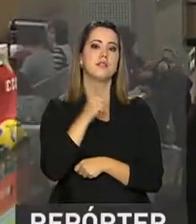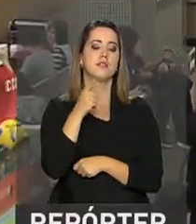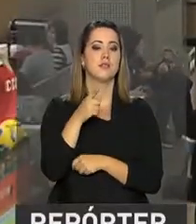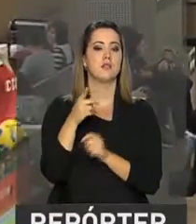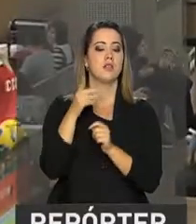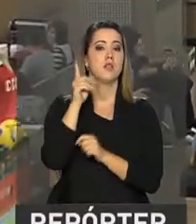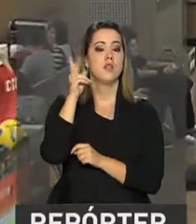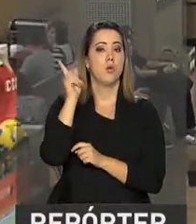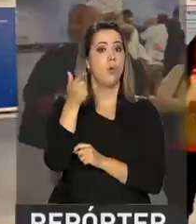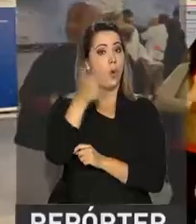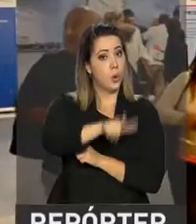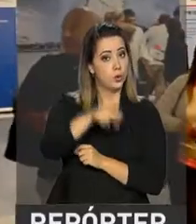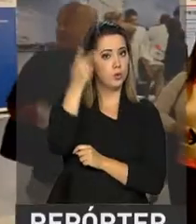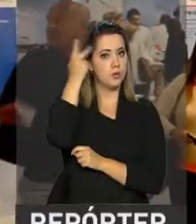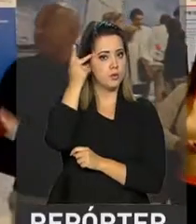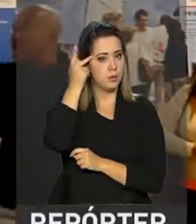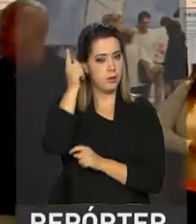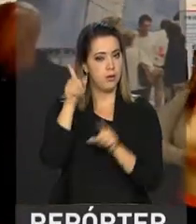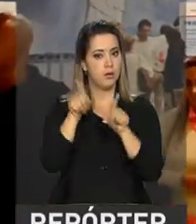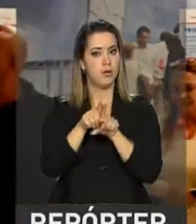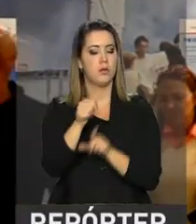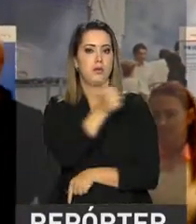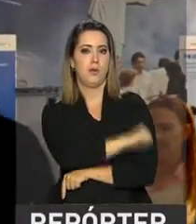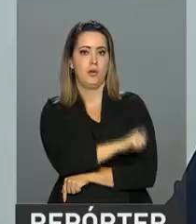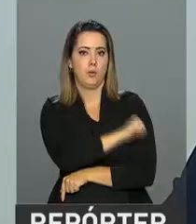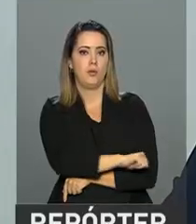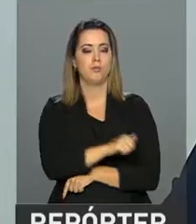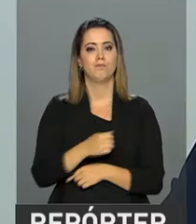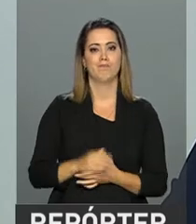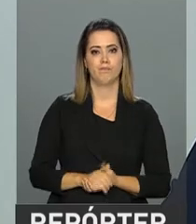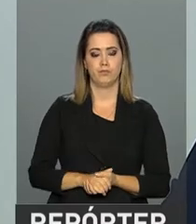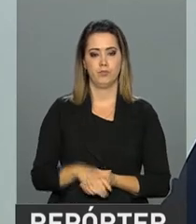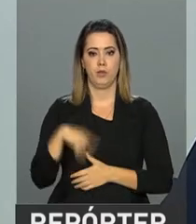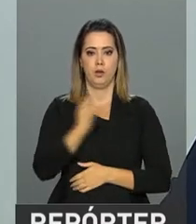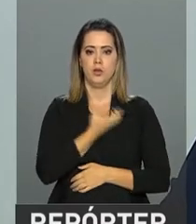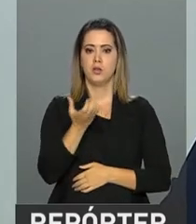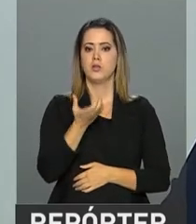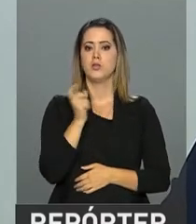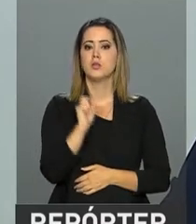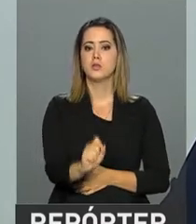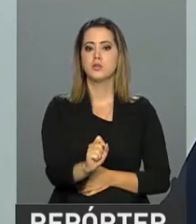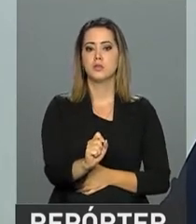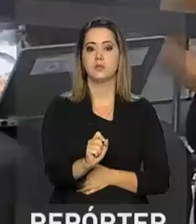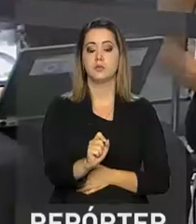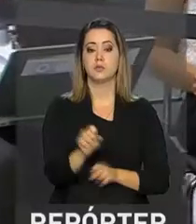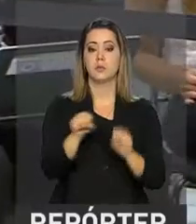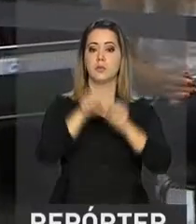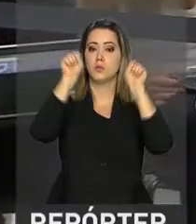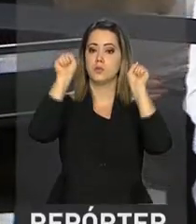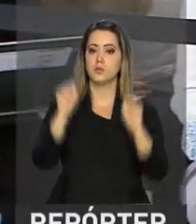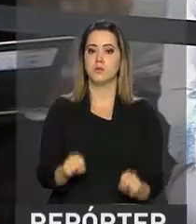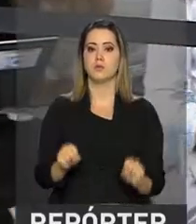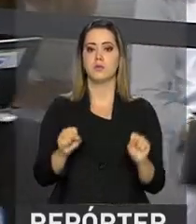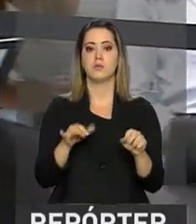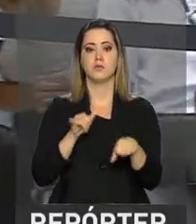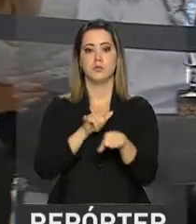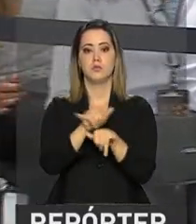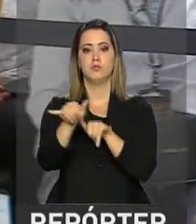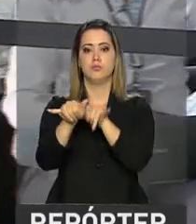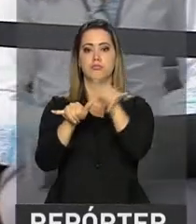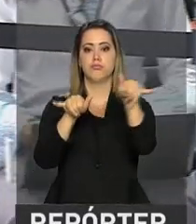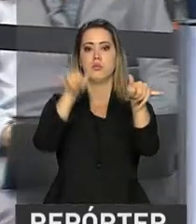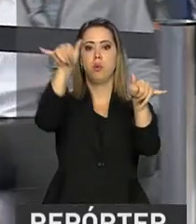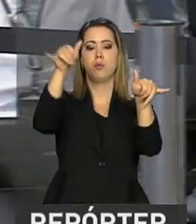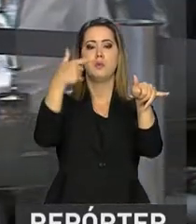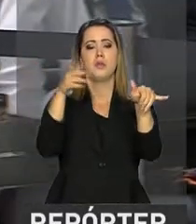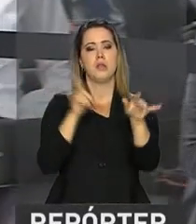guarulhos em são paulo e galeão no rio de janeiro o que nós queremos claro um sistema não é é aeroportuário que